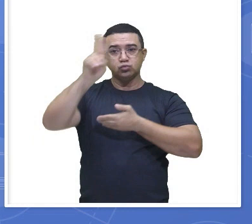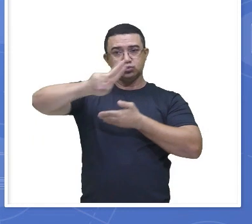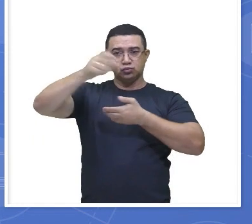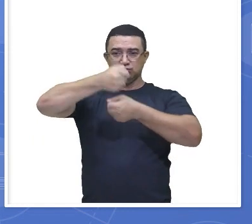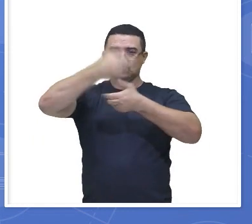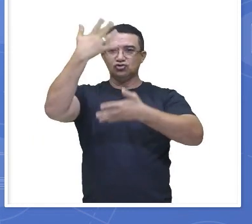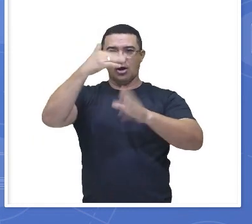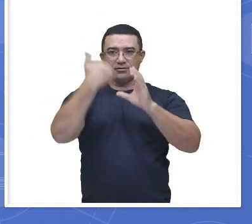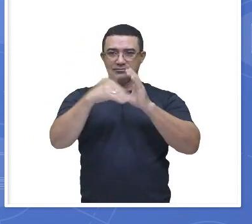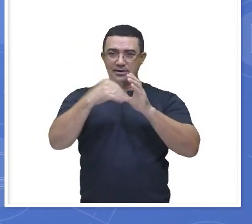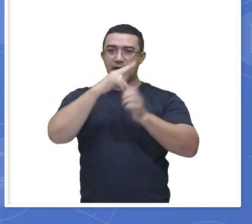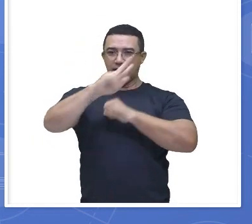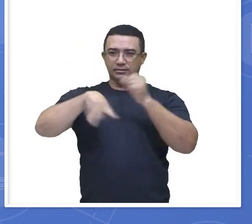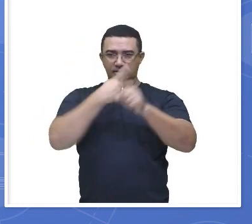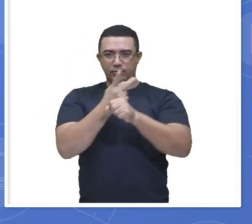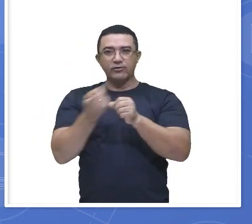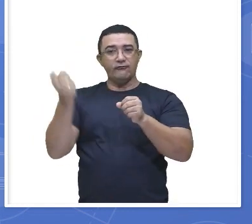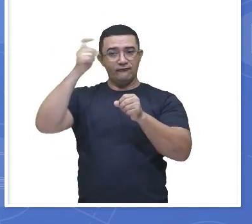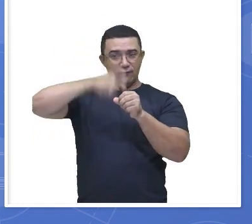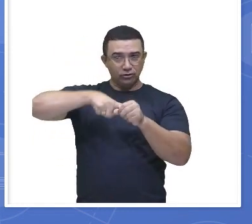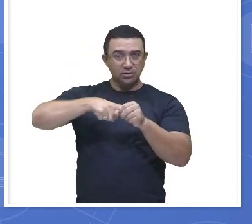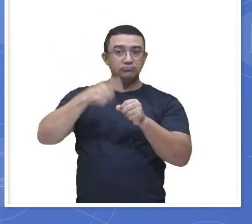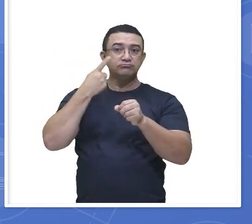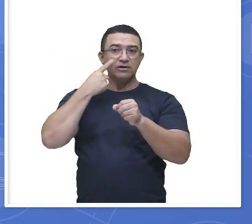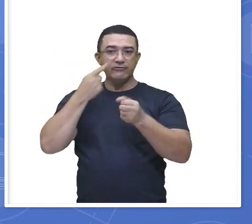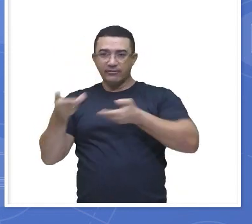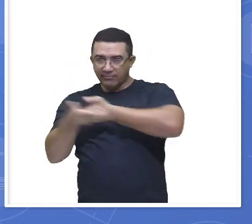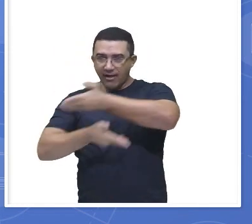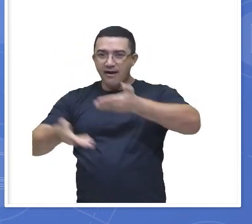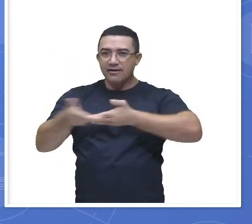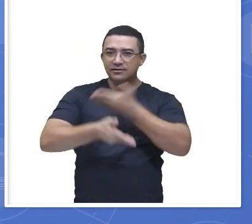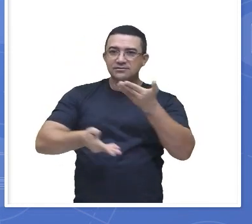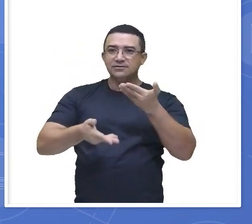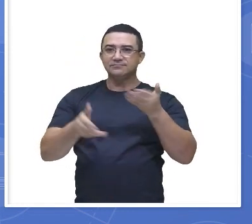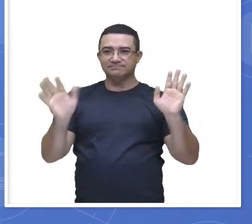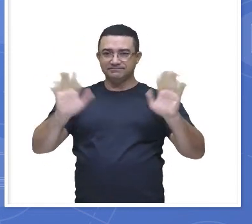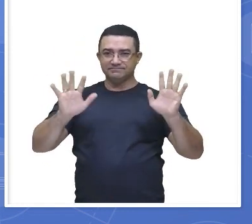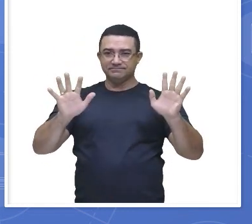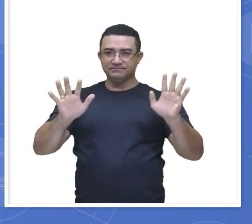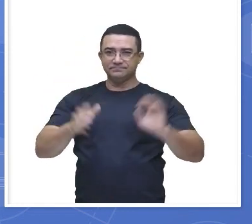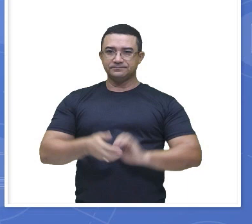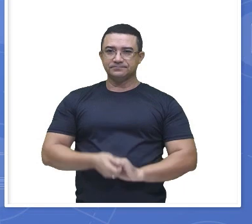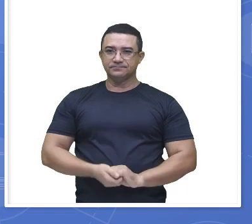isso. E daqui a pouco nós retornamos para a interação, beleza? Até mais!